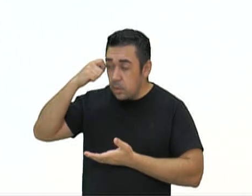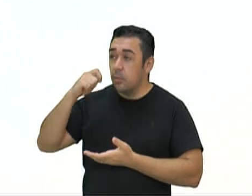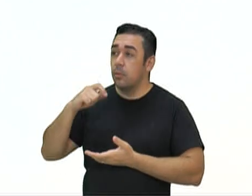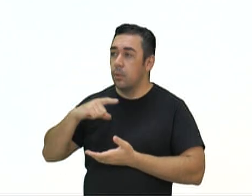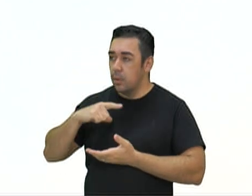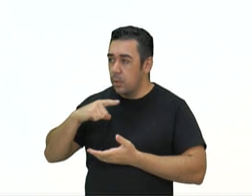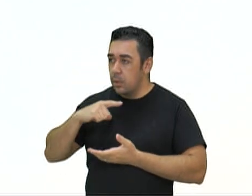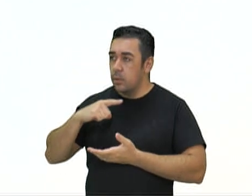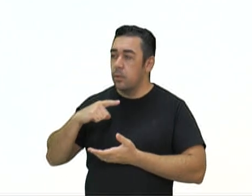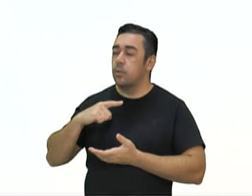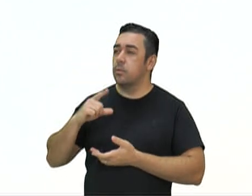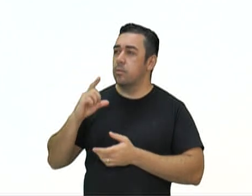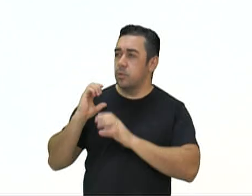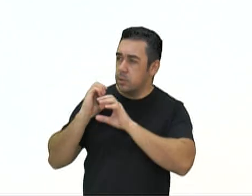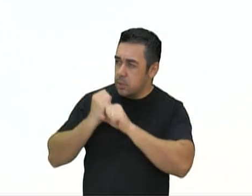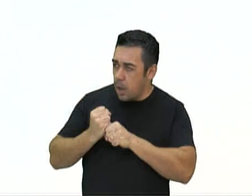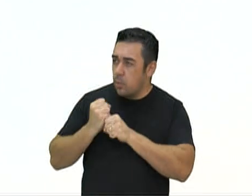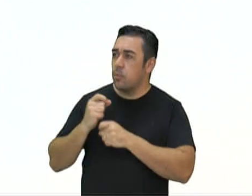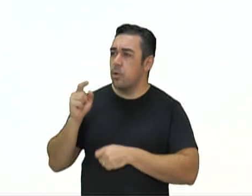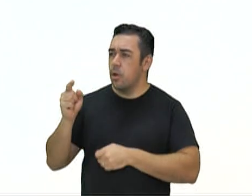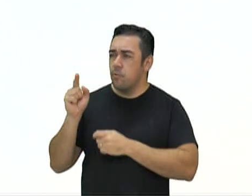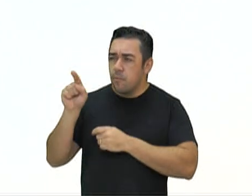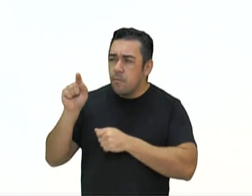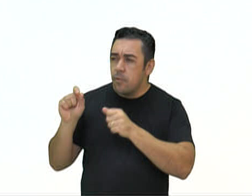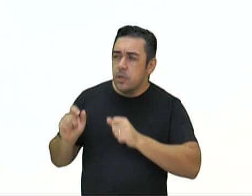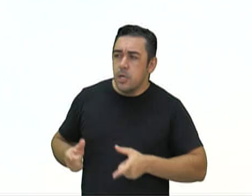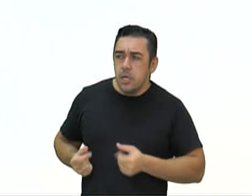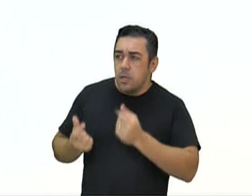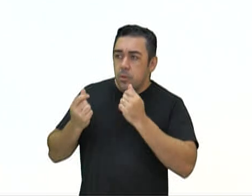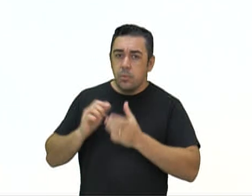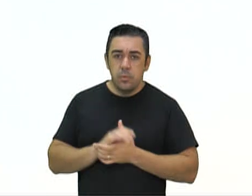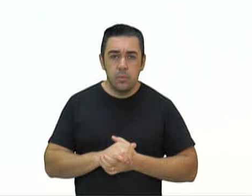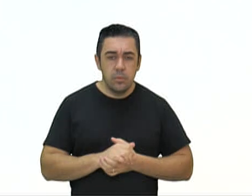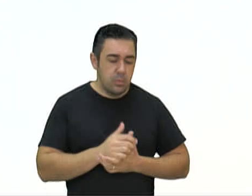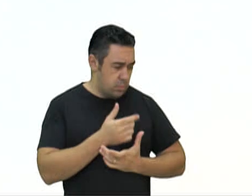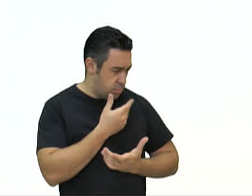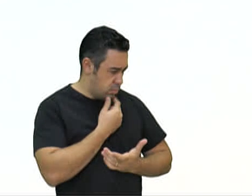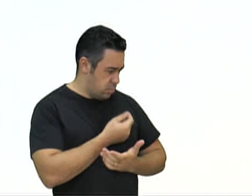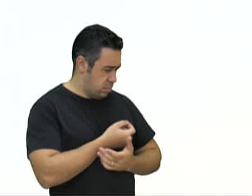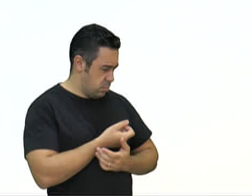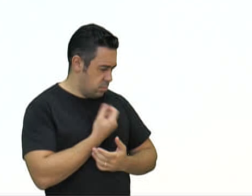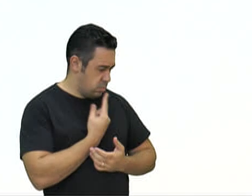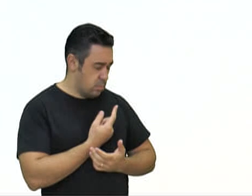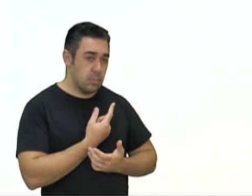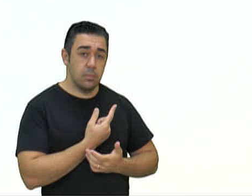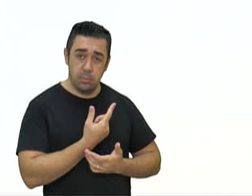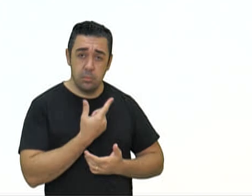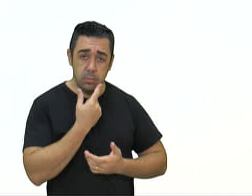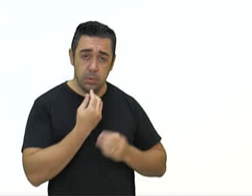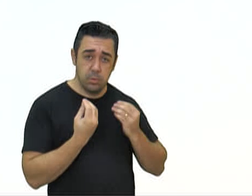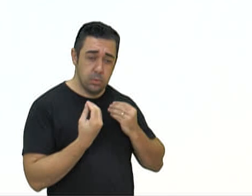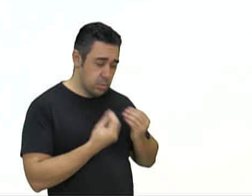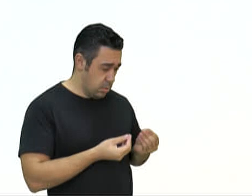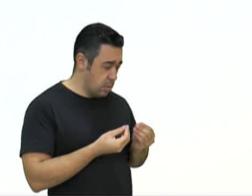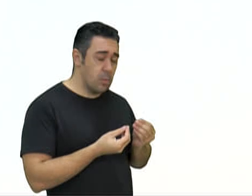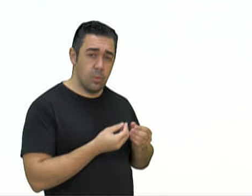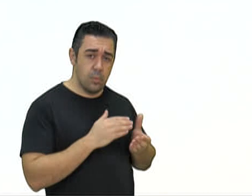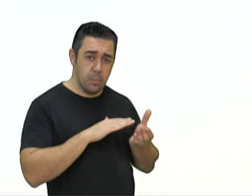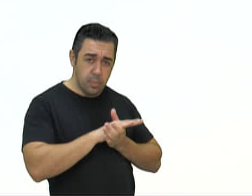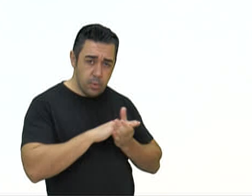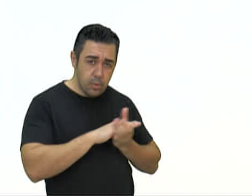fato e um saco, farei de ti um homem rico." Assim fez o rapaz e o gato,